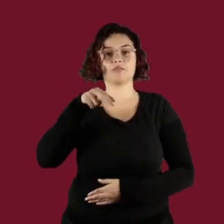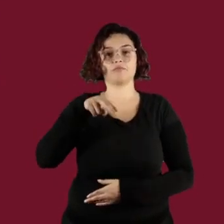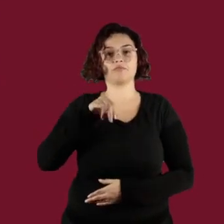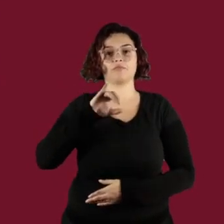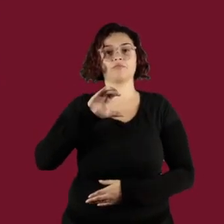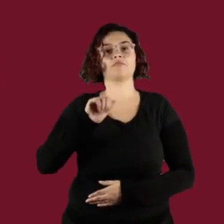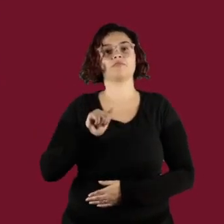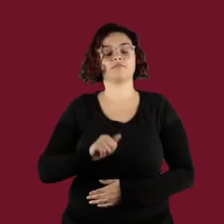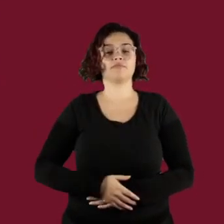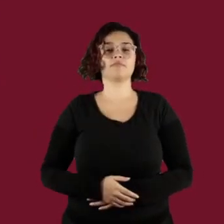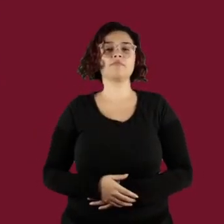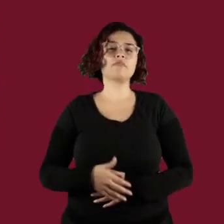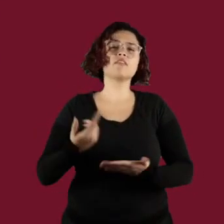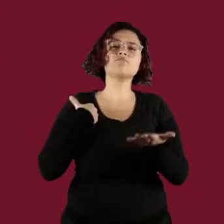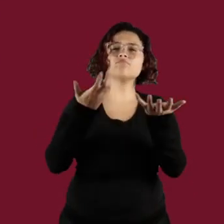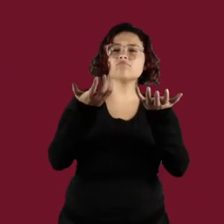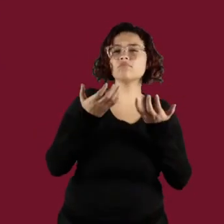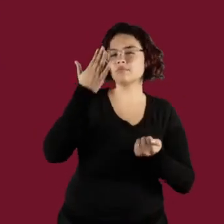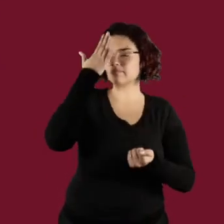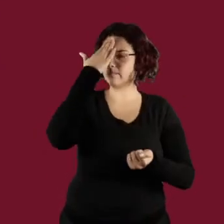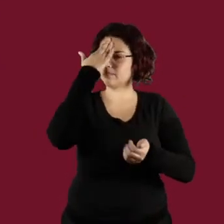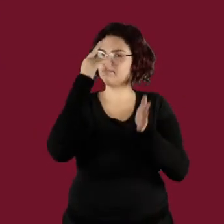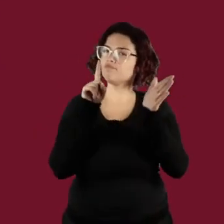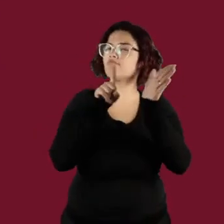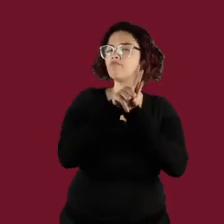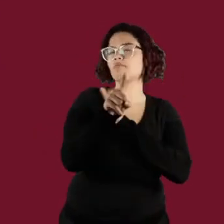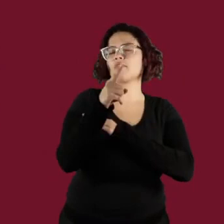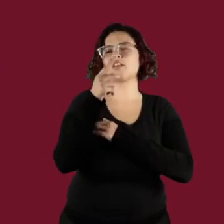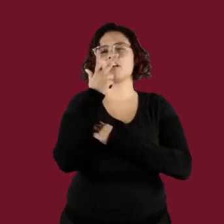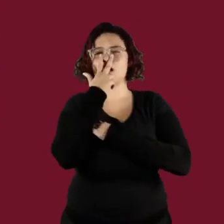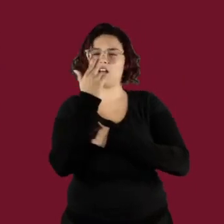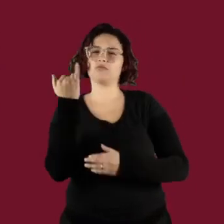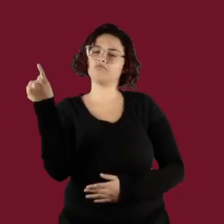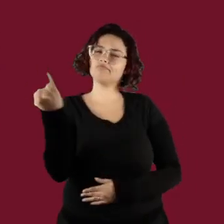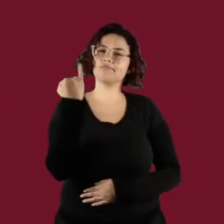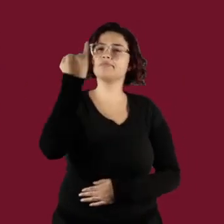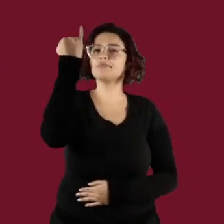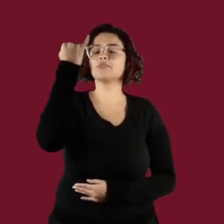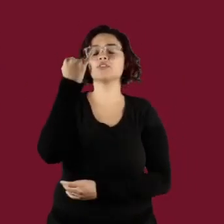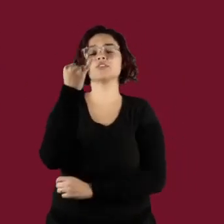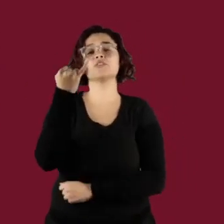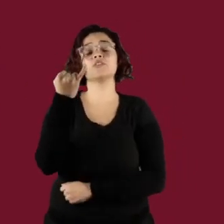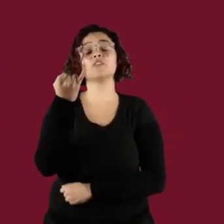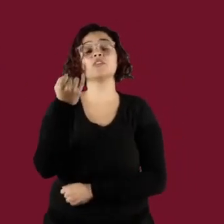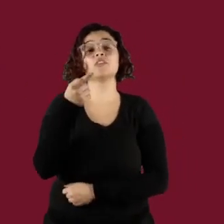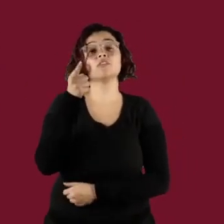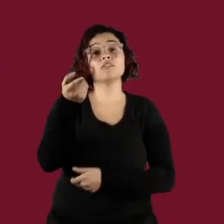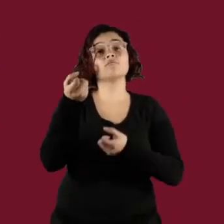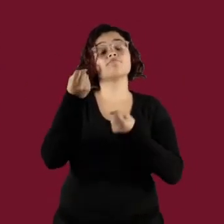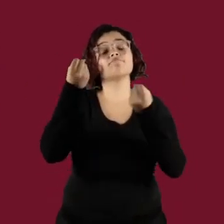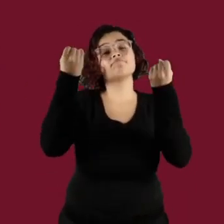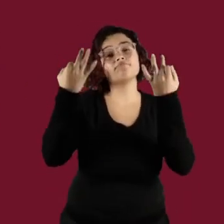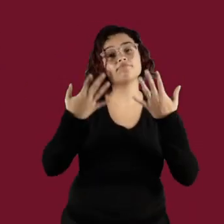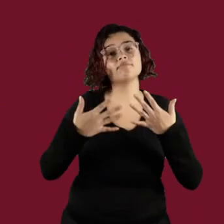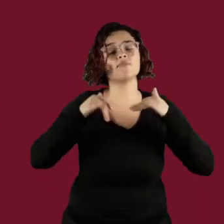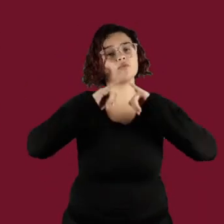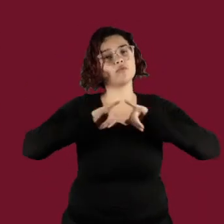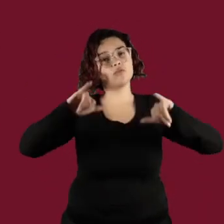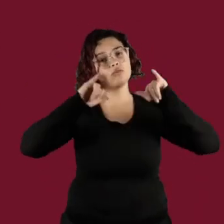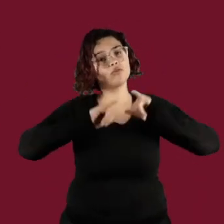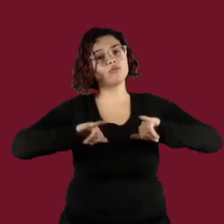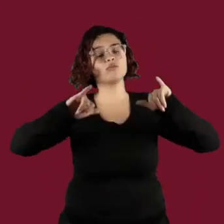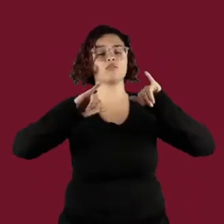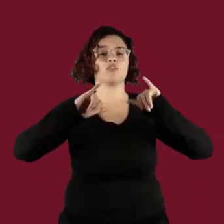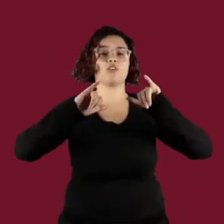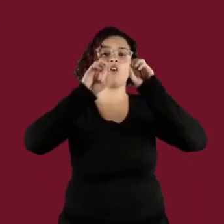Eu gostaria de saber, acho que seria muito interessante, né, pensando que vocês trazem toda a notícia, todas as ações da ONU em